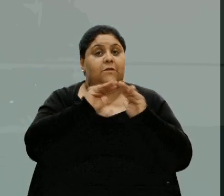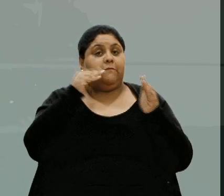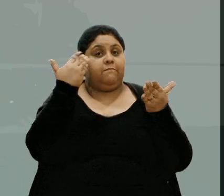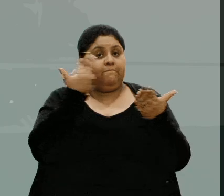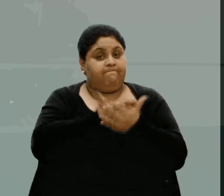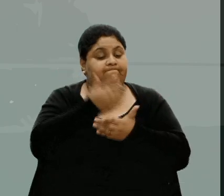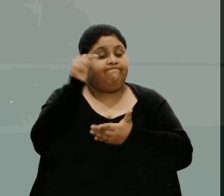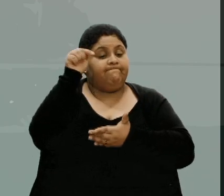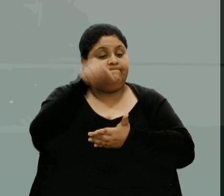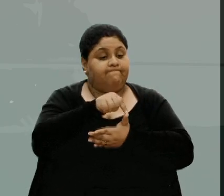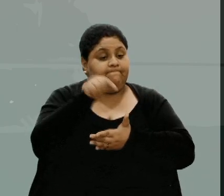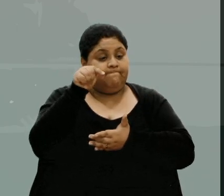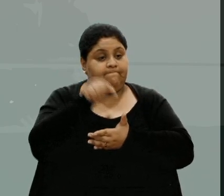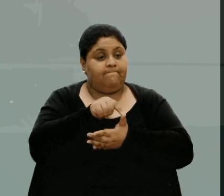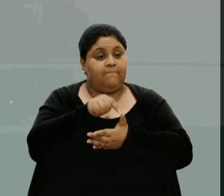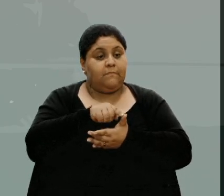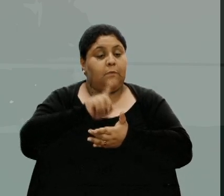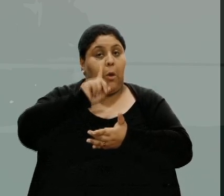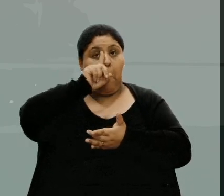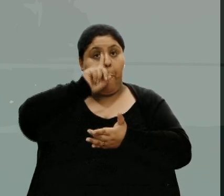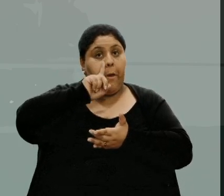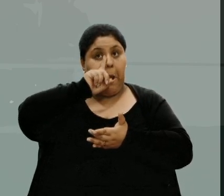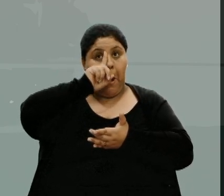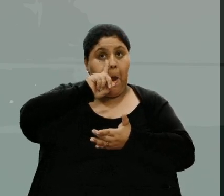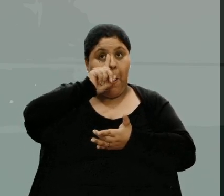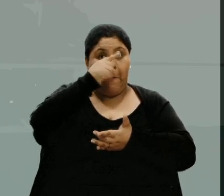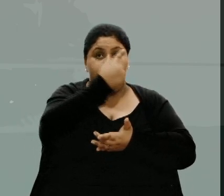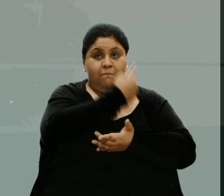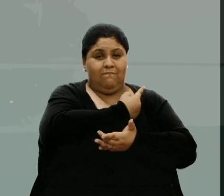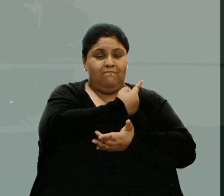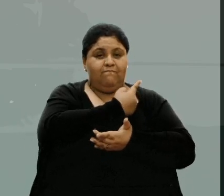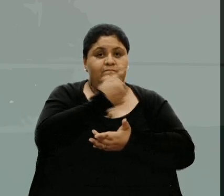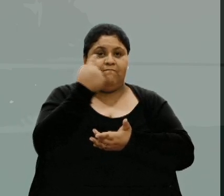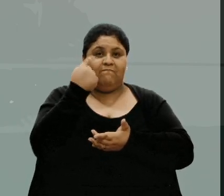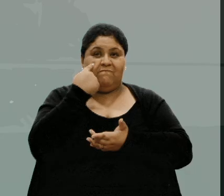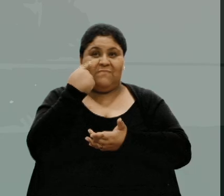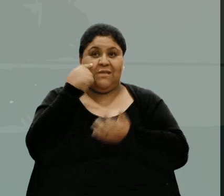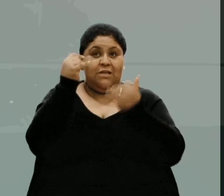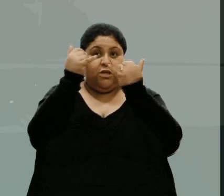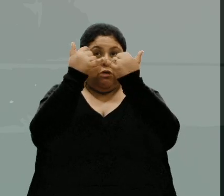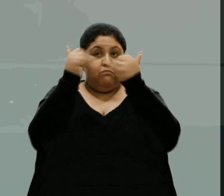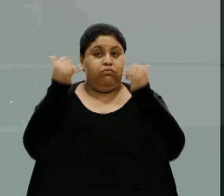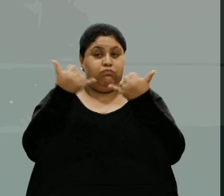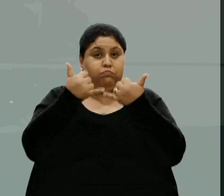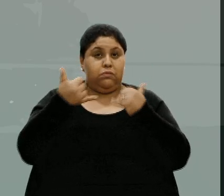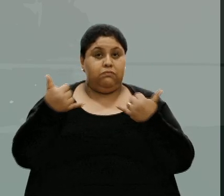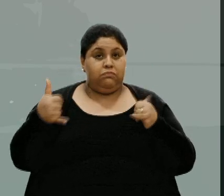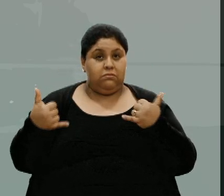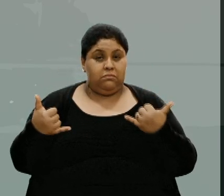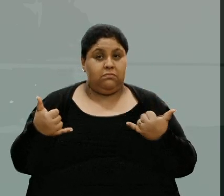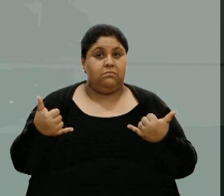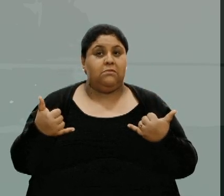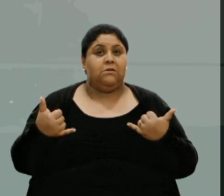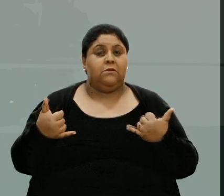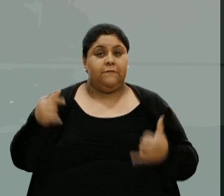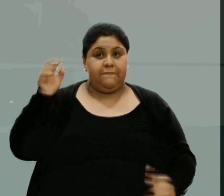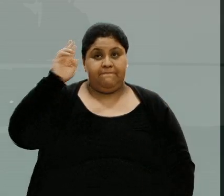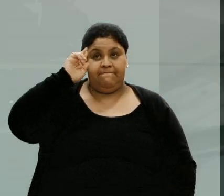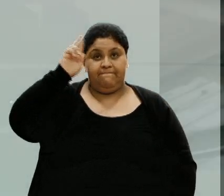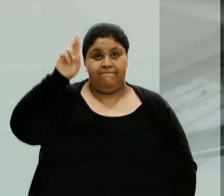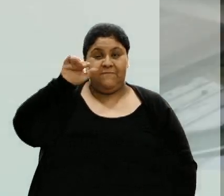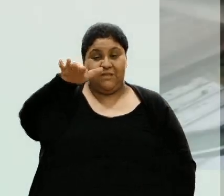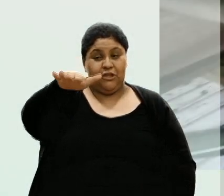que está trazendo risco. Vejam bem a fiação como está. A direção